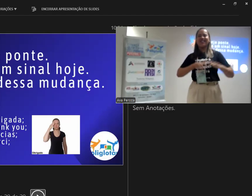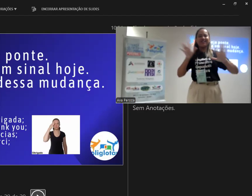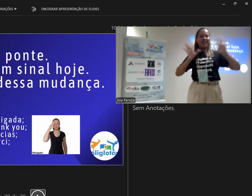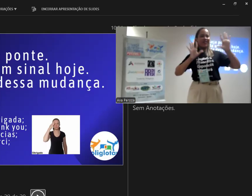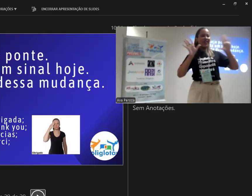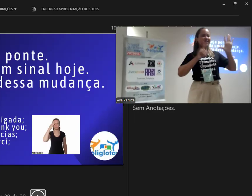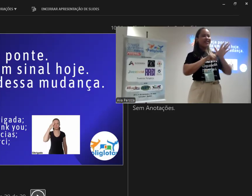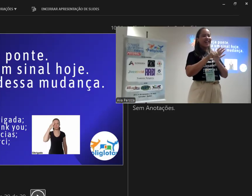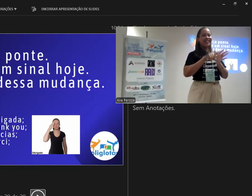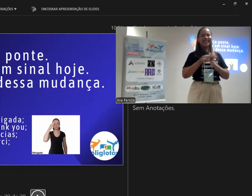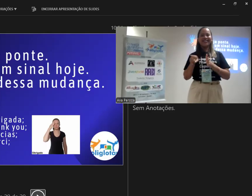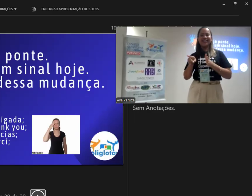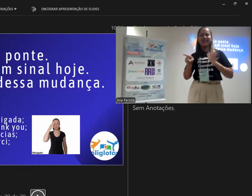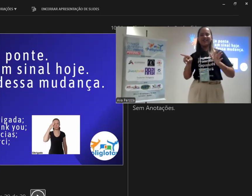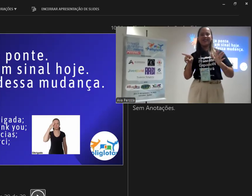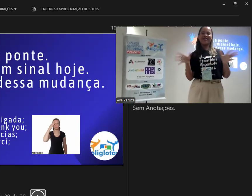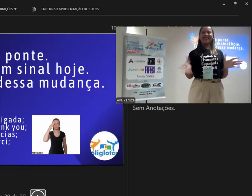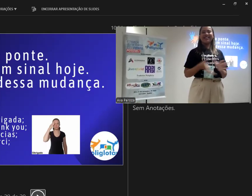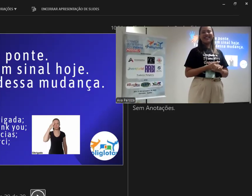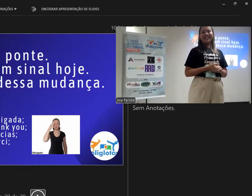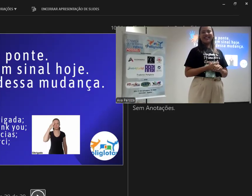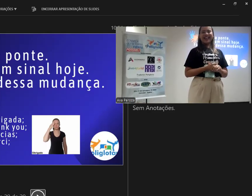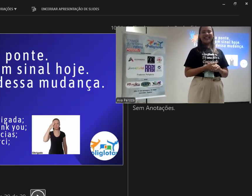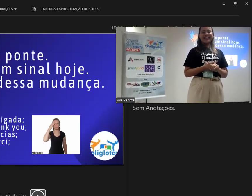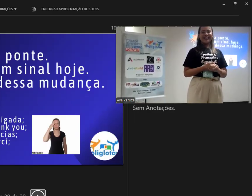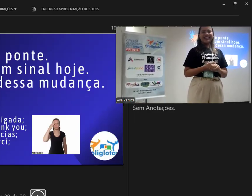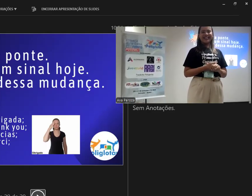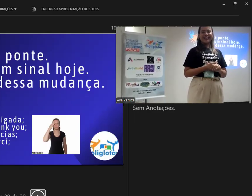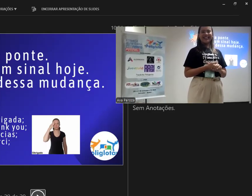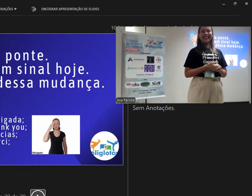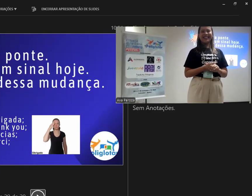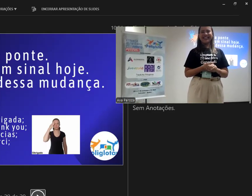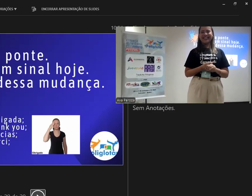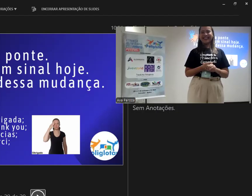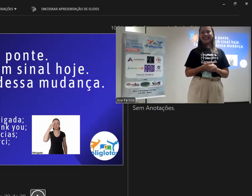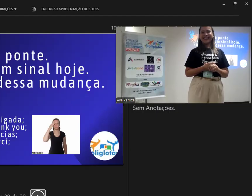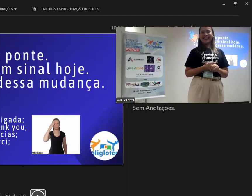Mais alguma pergunta? Não? E aí?